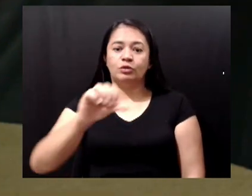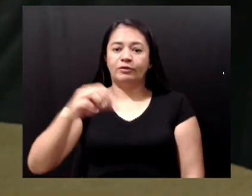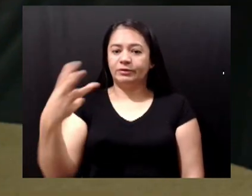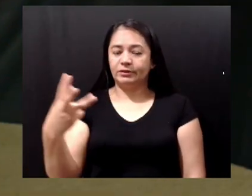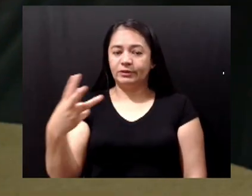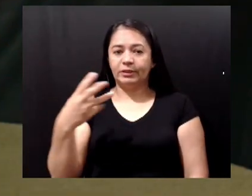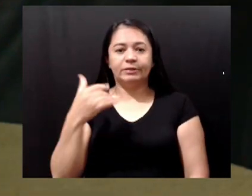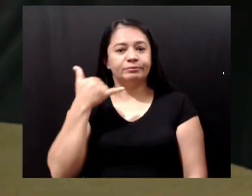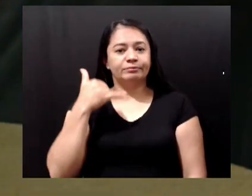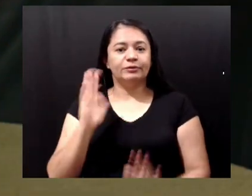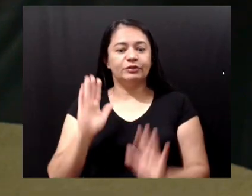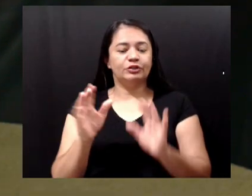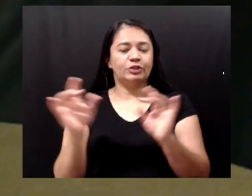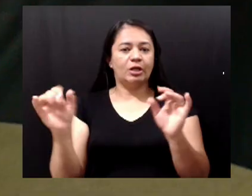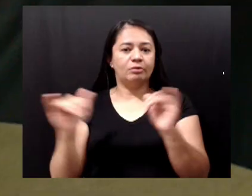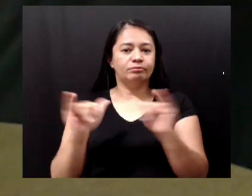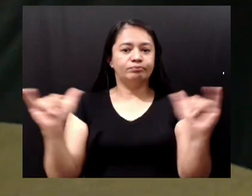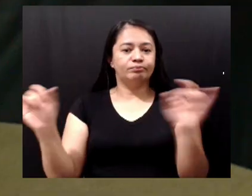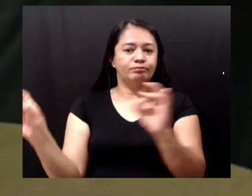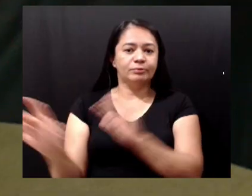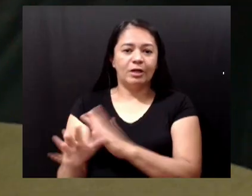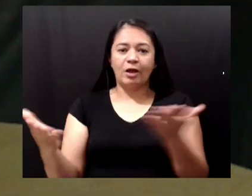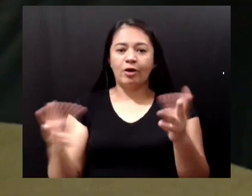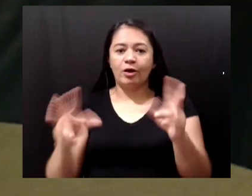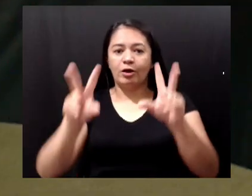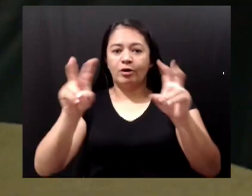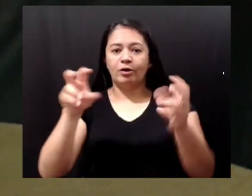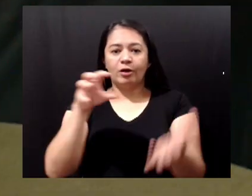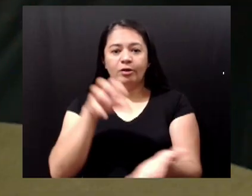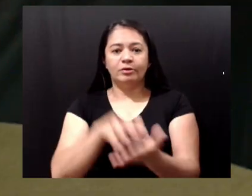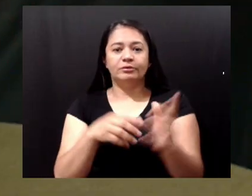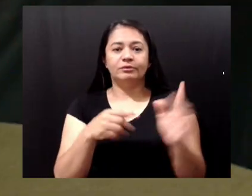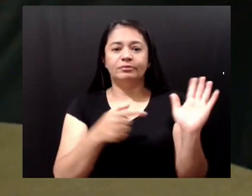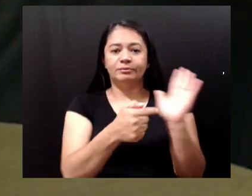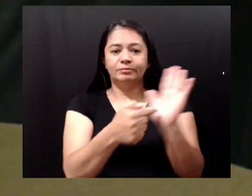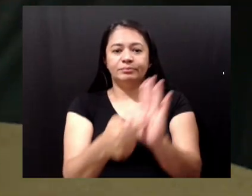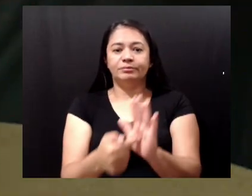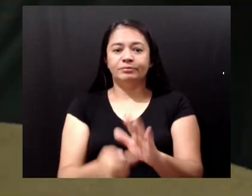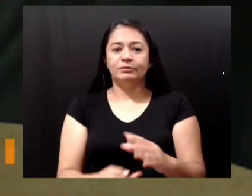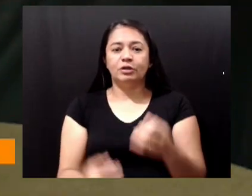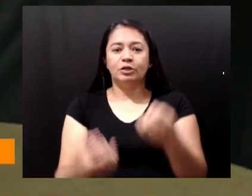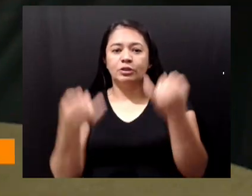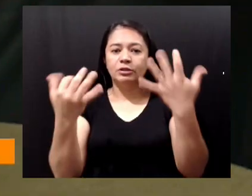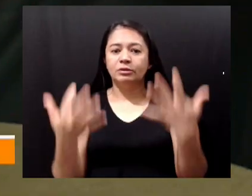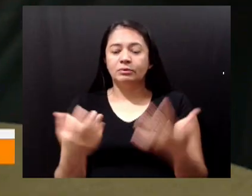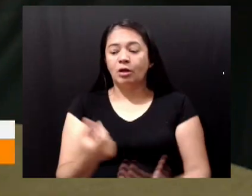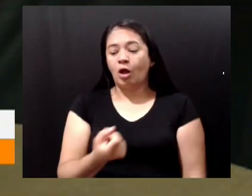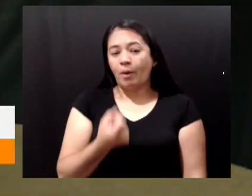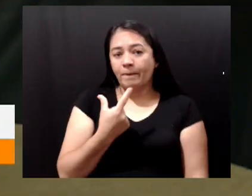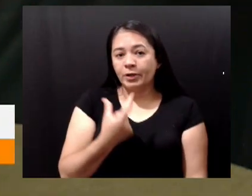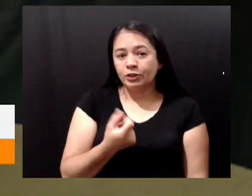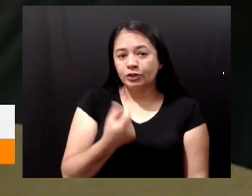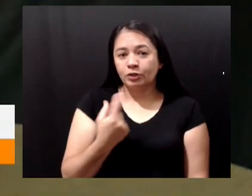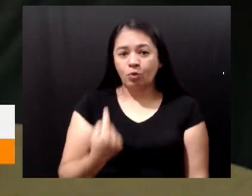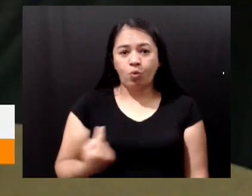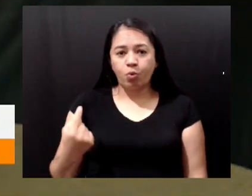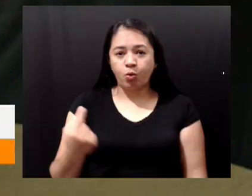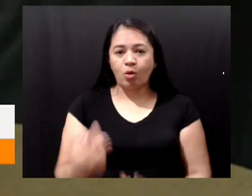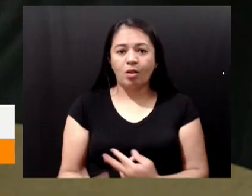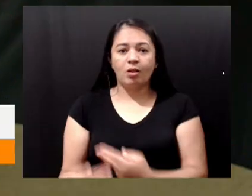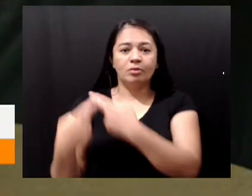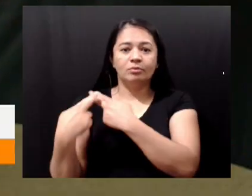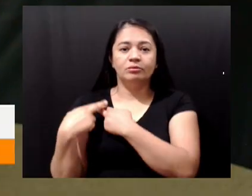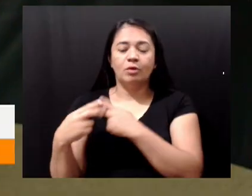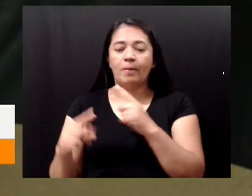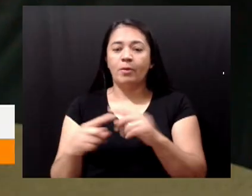Vamos ao nosso tema central, a apresentação também dos nossos convidados, e vamos falar de automedicação, já que o Brasil é recordista em automedicação.